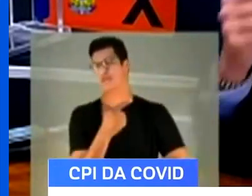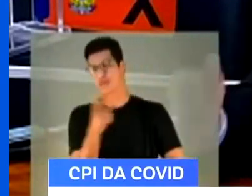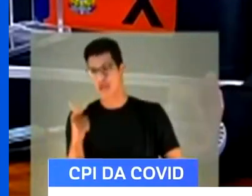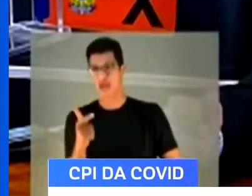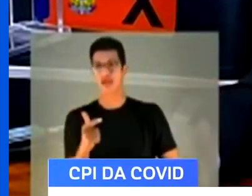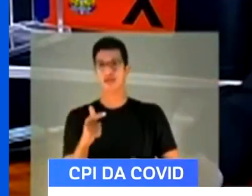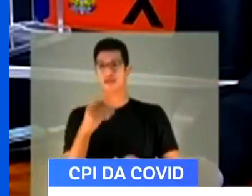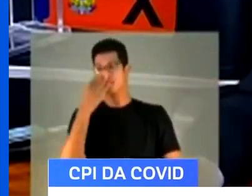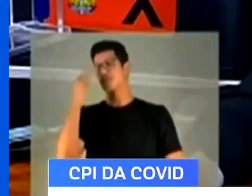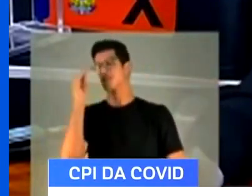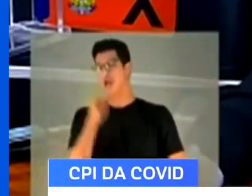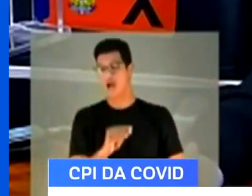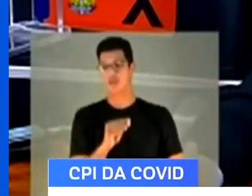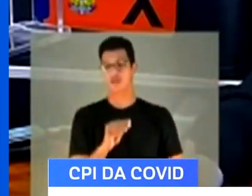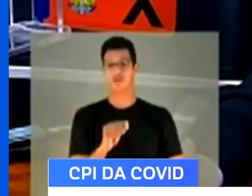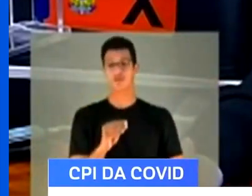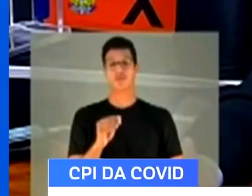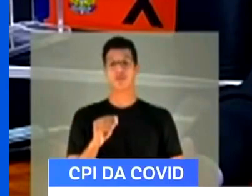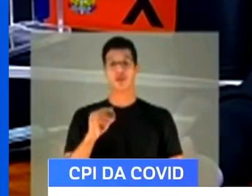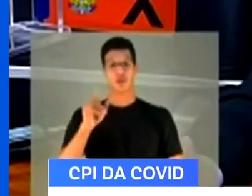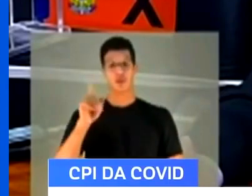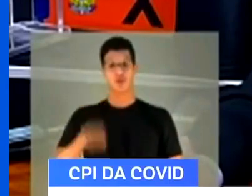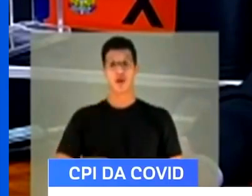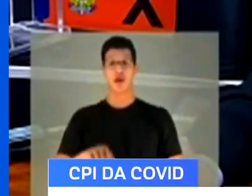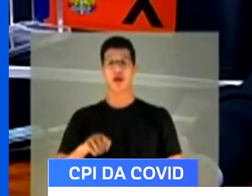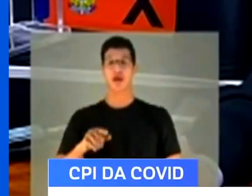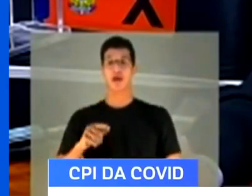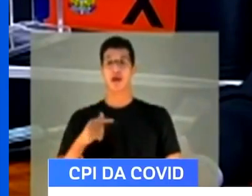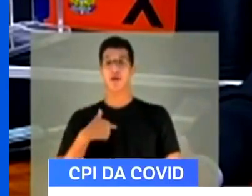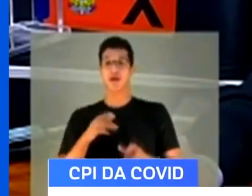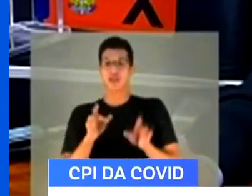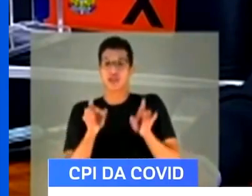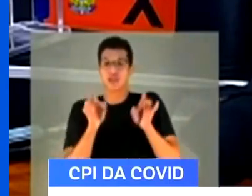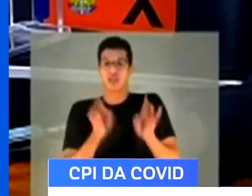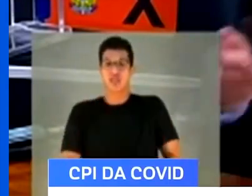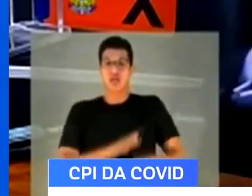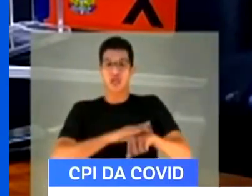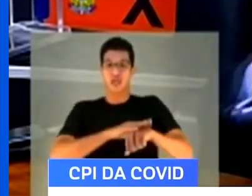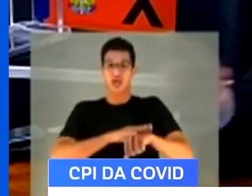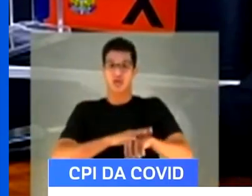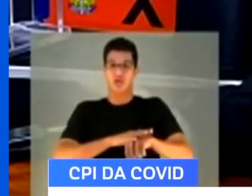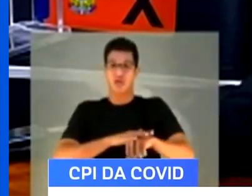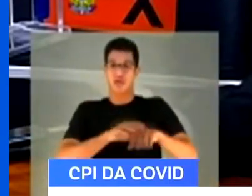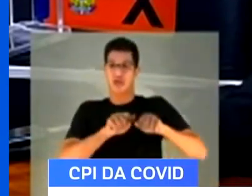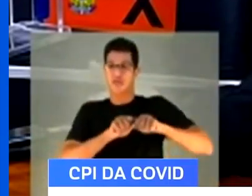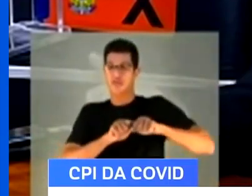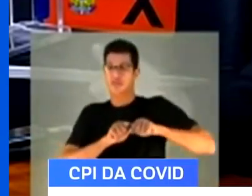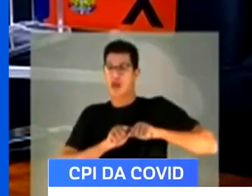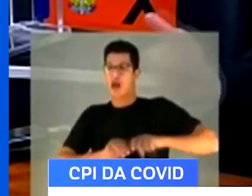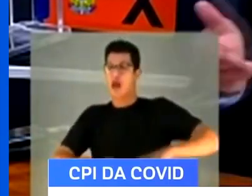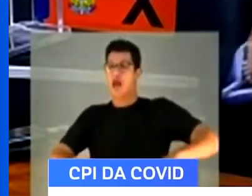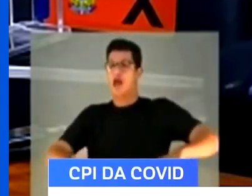do que descaso, não é uma tese de deixar que a doença se dissemine,